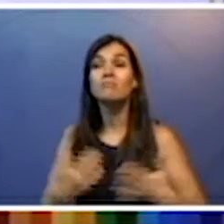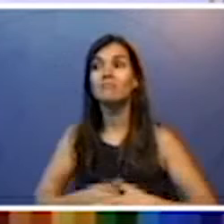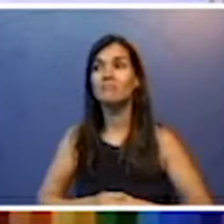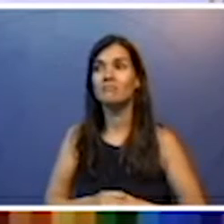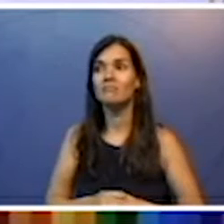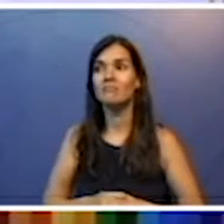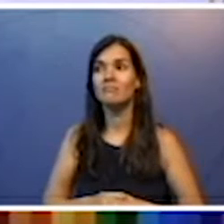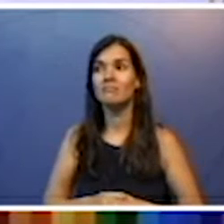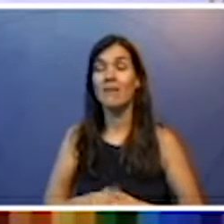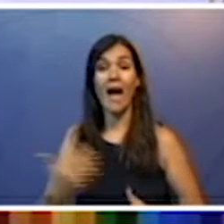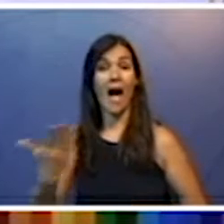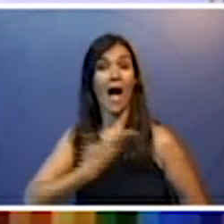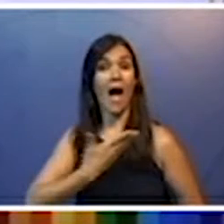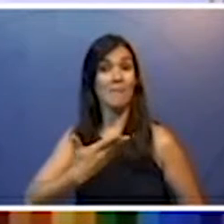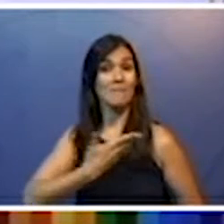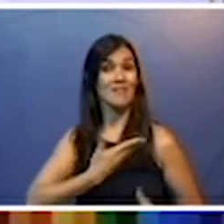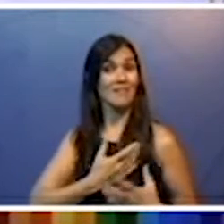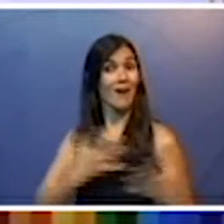com